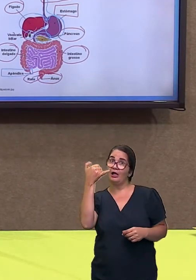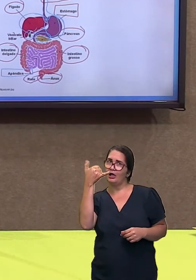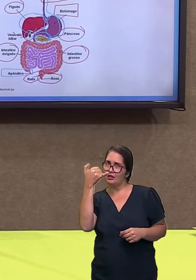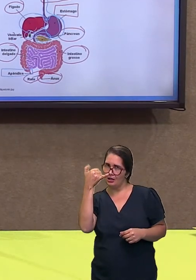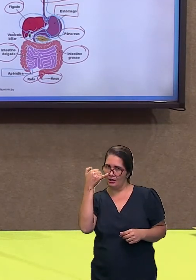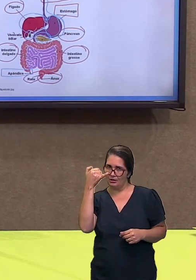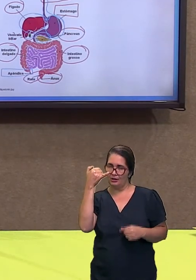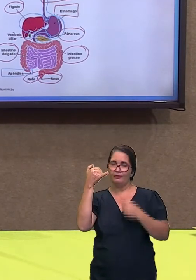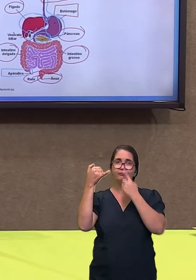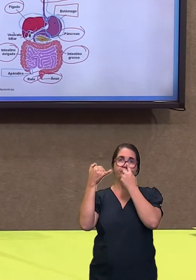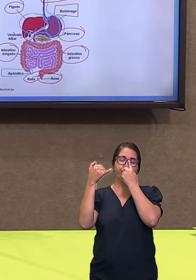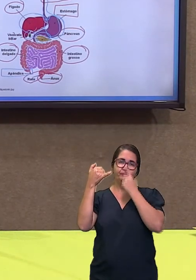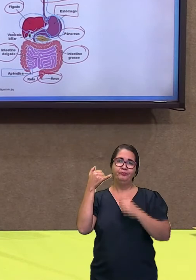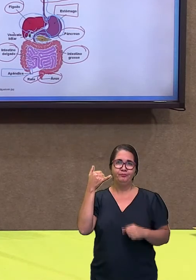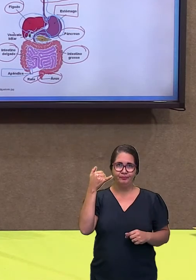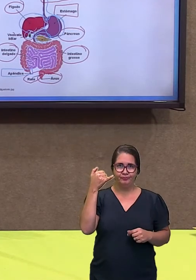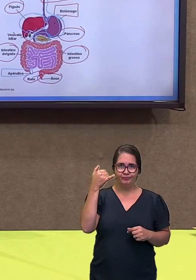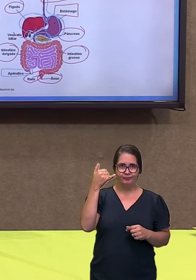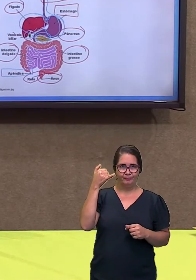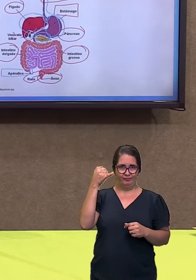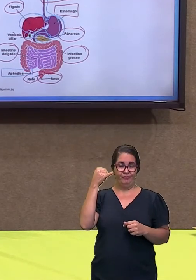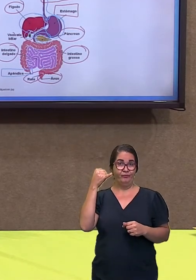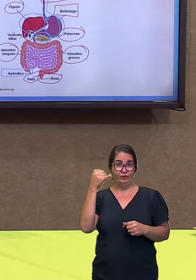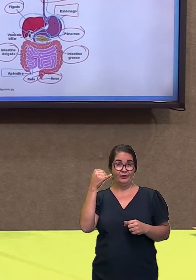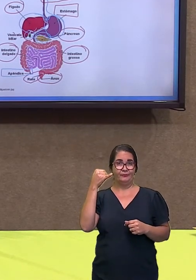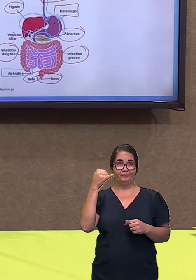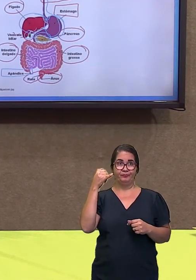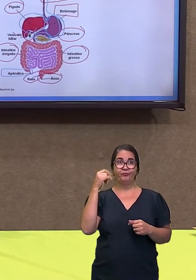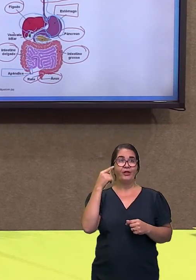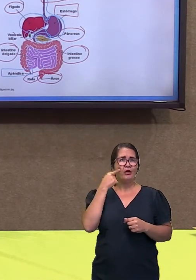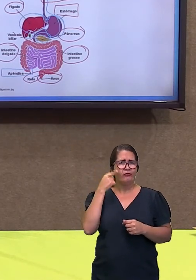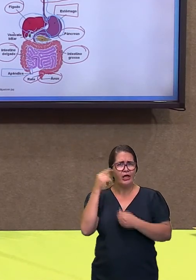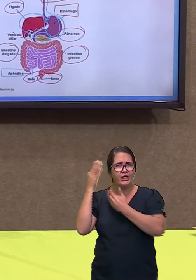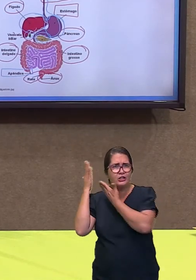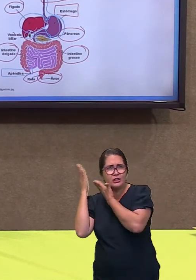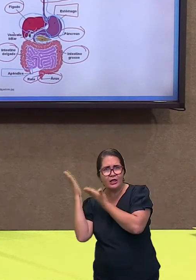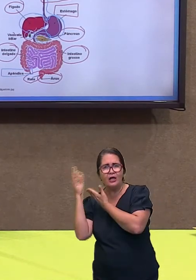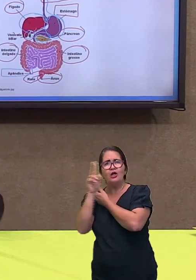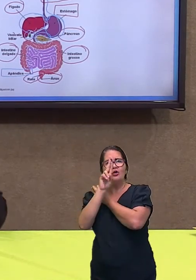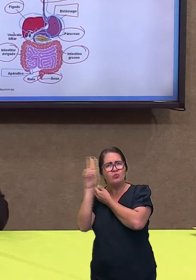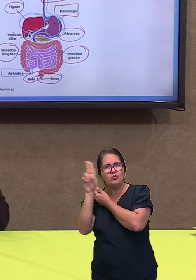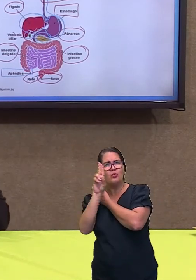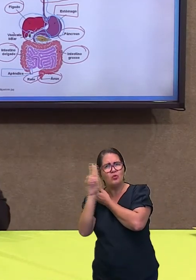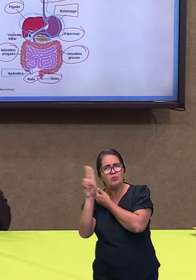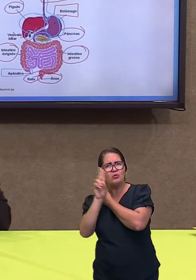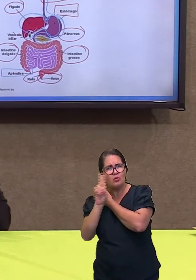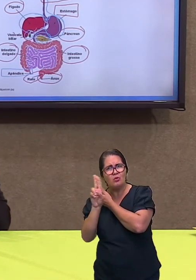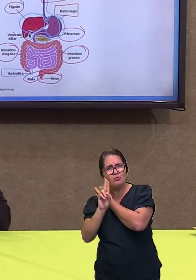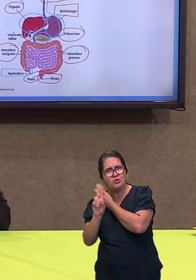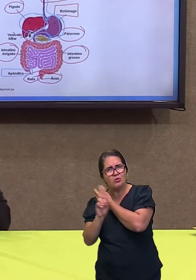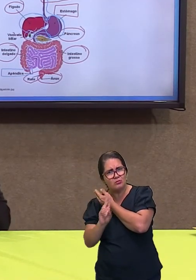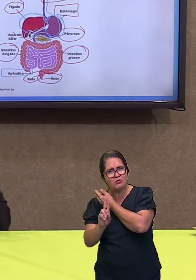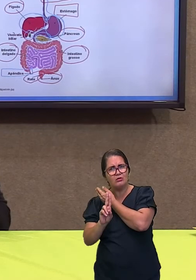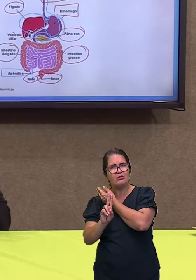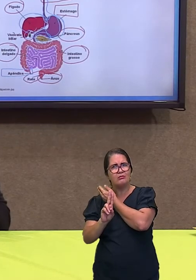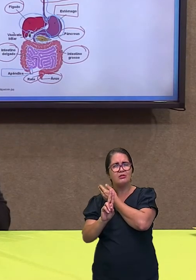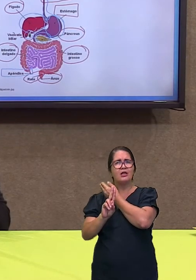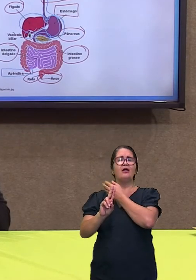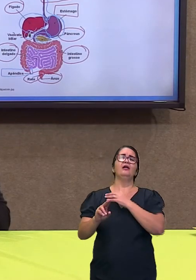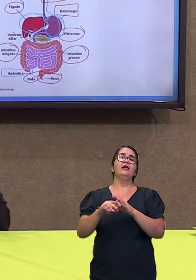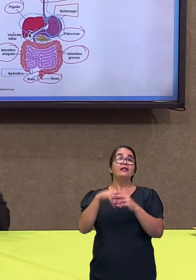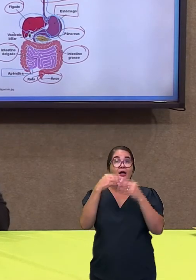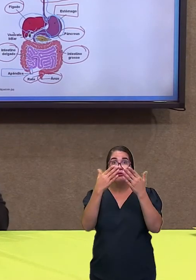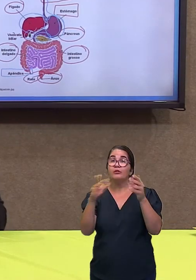vão fazer setinhas, igual tá ali, ó. Então, se eu tenho aqui a boca, eu vou trazer